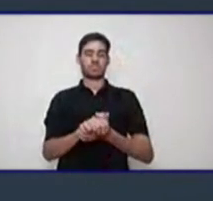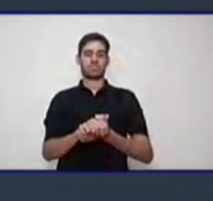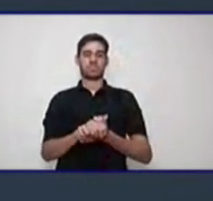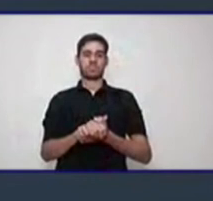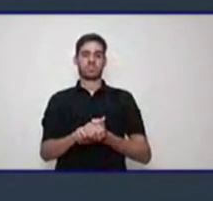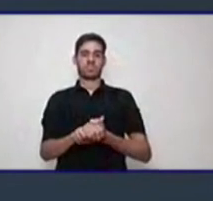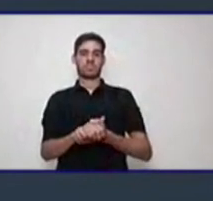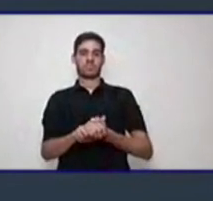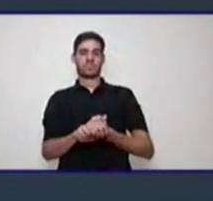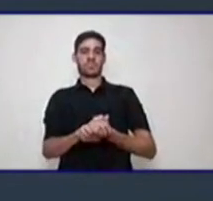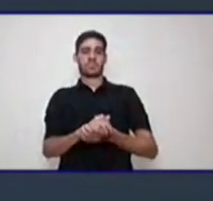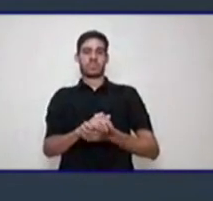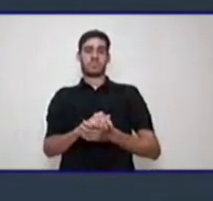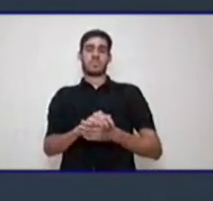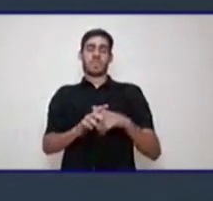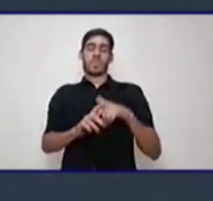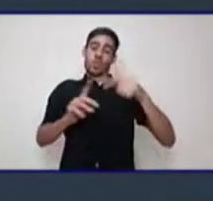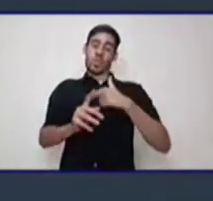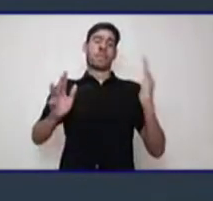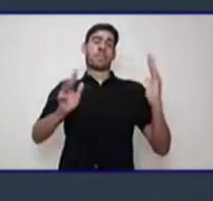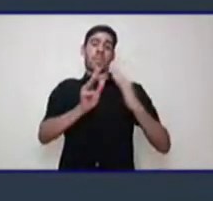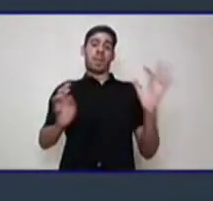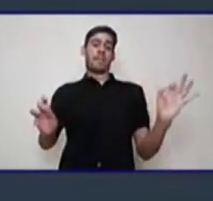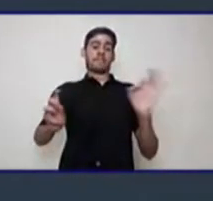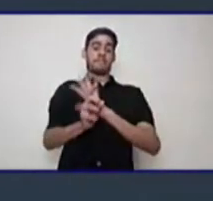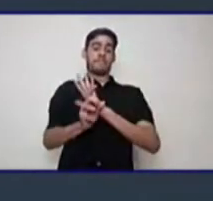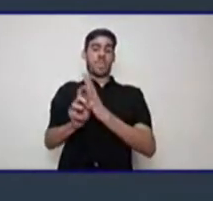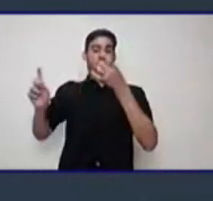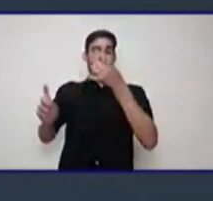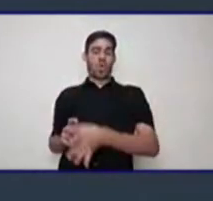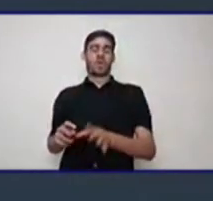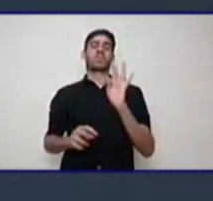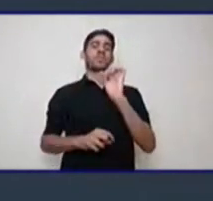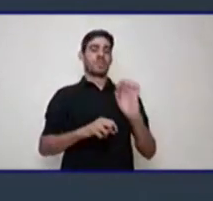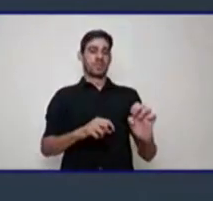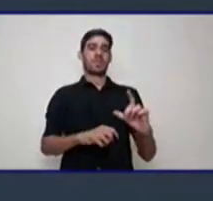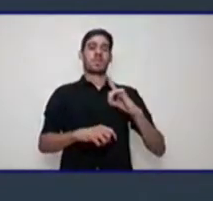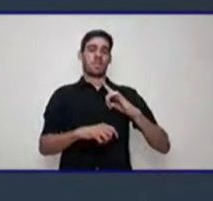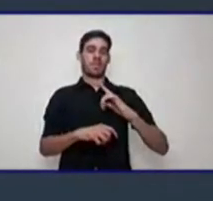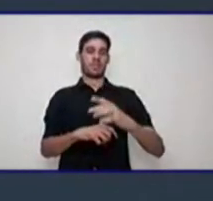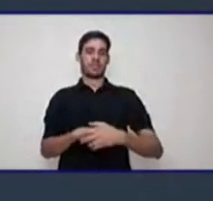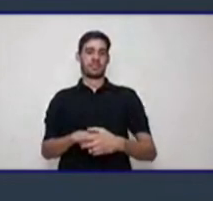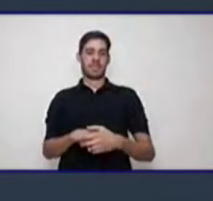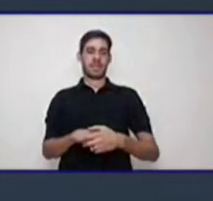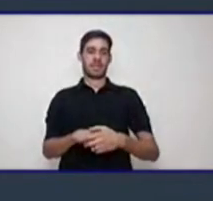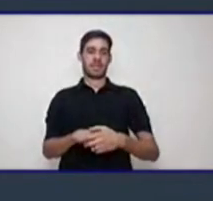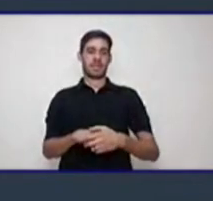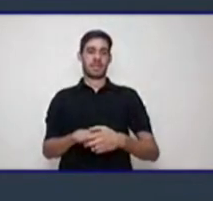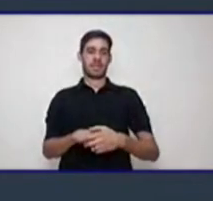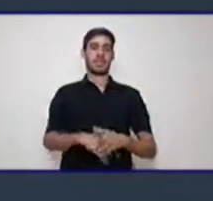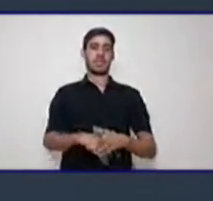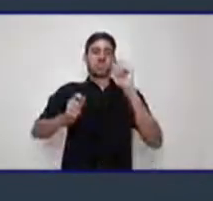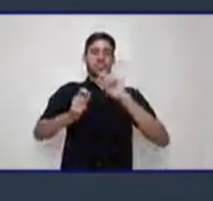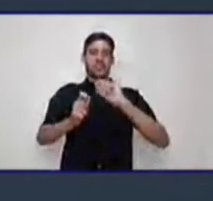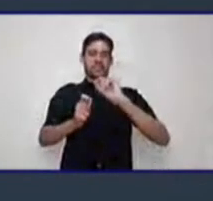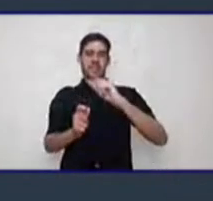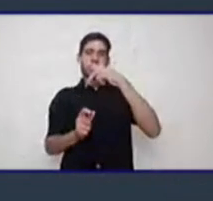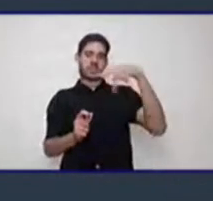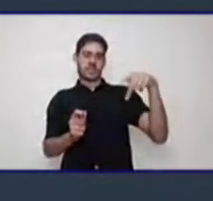Vai levar dever de casa mesmo depois de ter deixado o tribunal. Já estava fazendo aqui, presidente, já